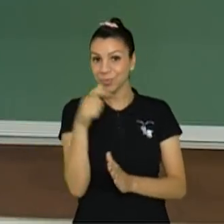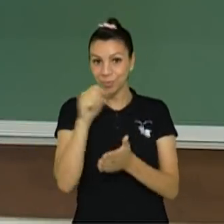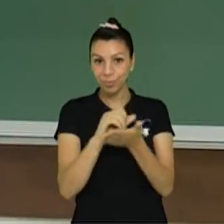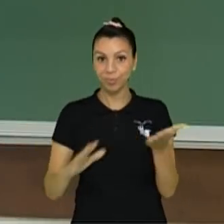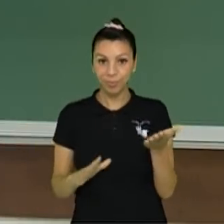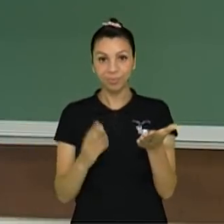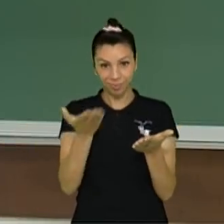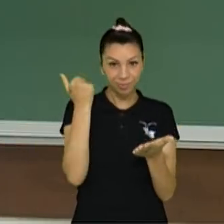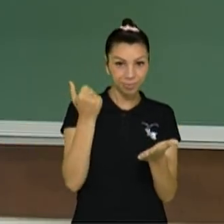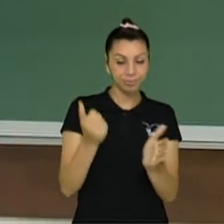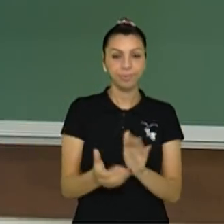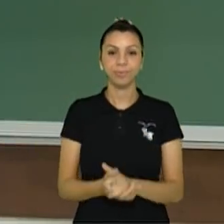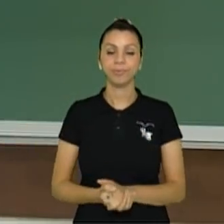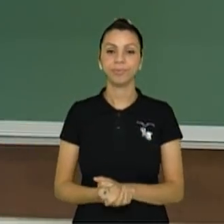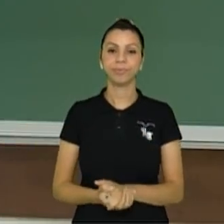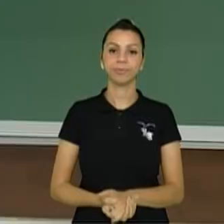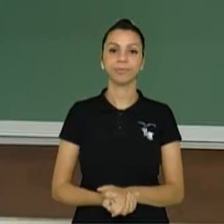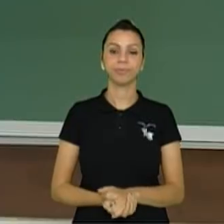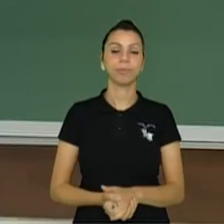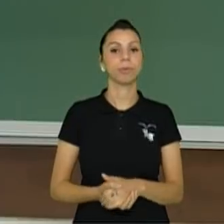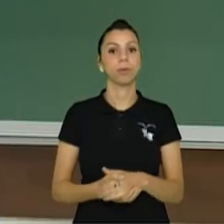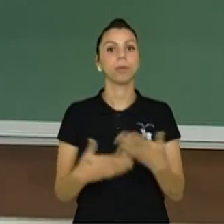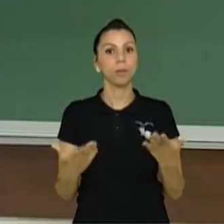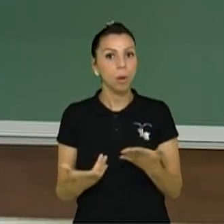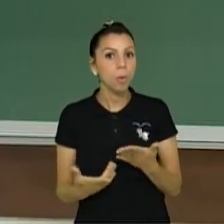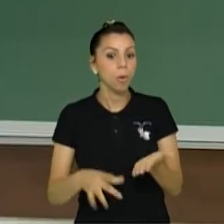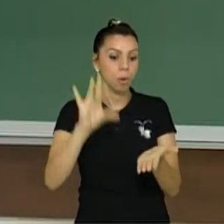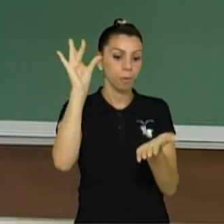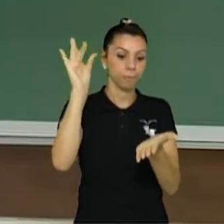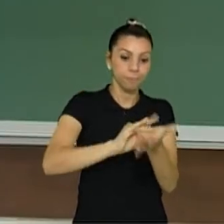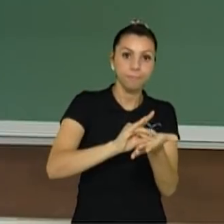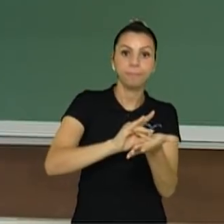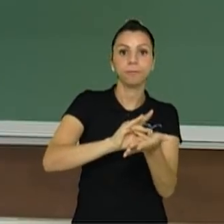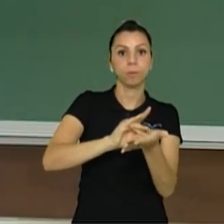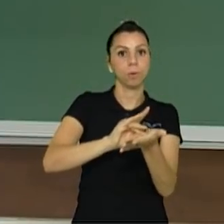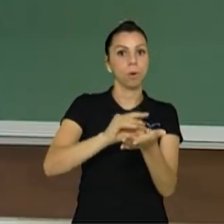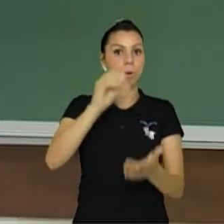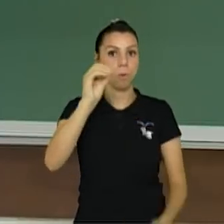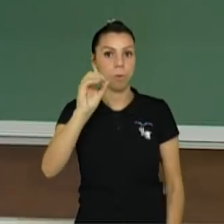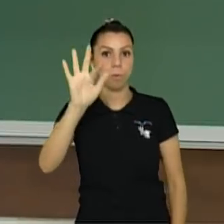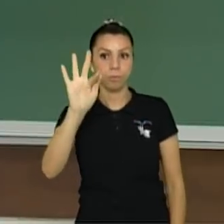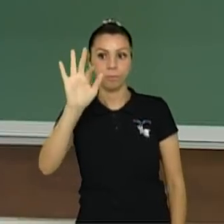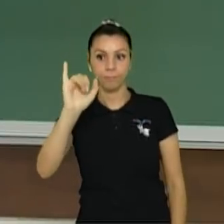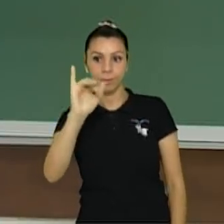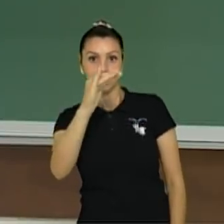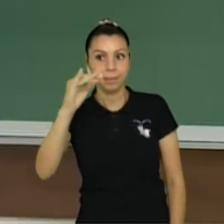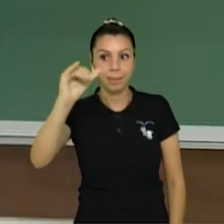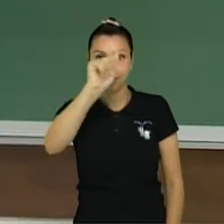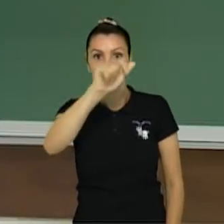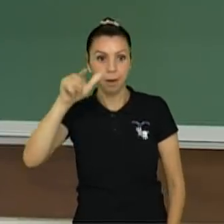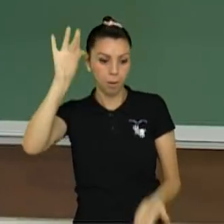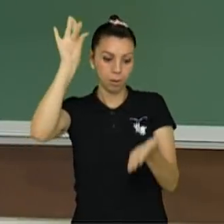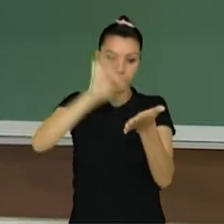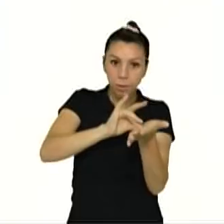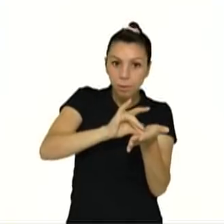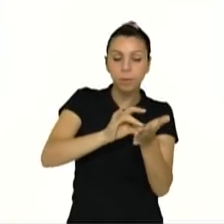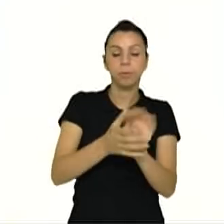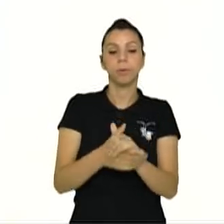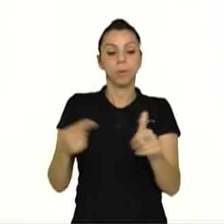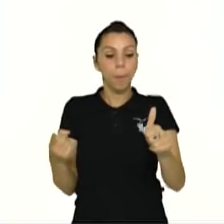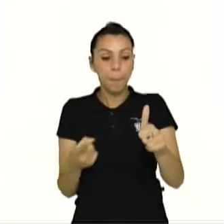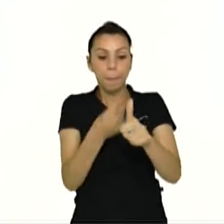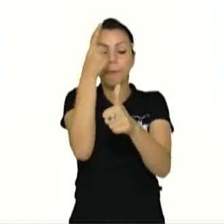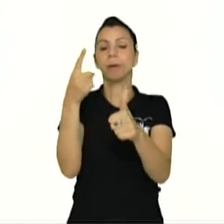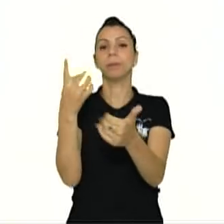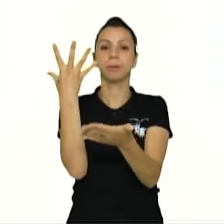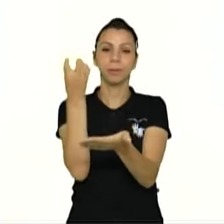vamos lá? Em termos oficiais, tá gente? Oficial. É considerado um dos primeiros